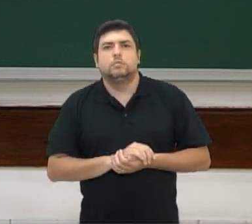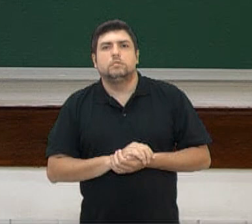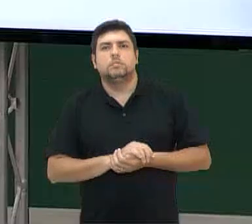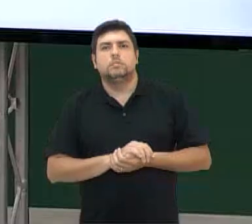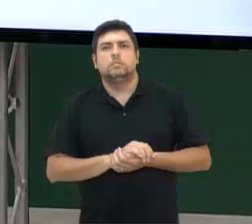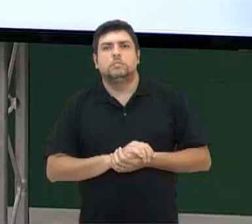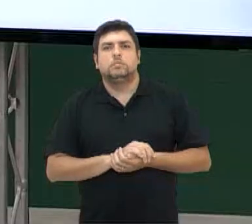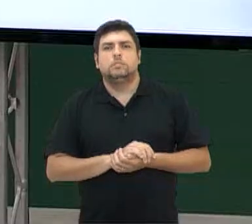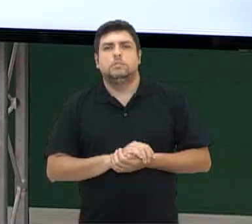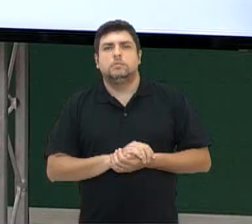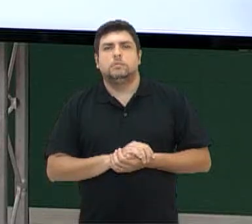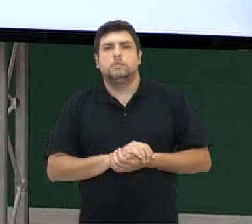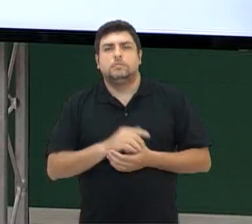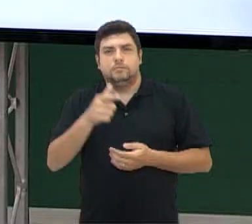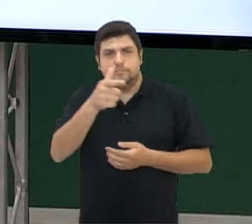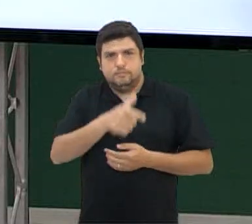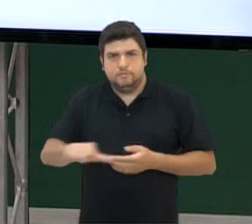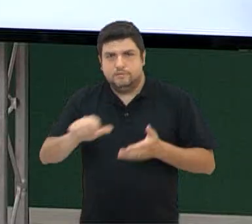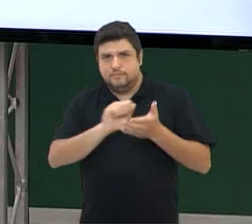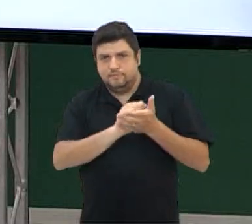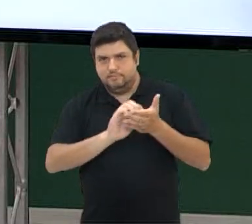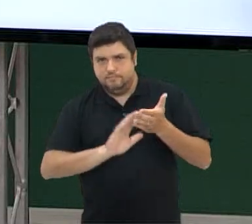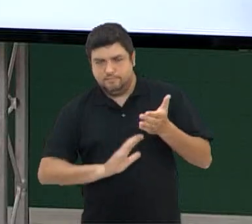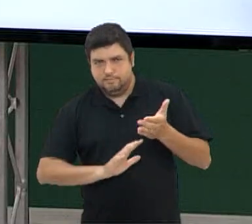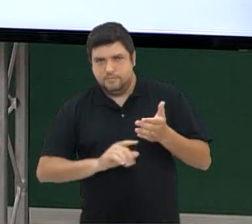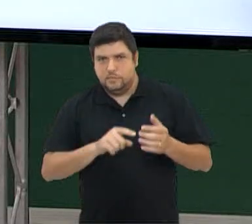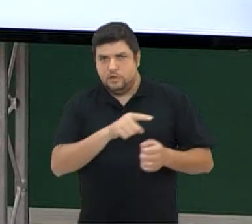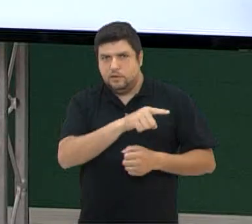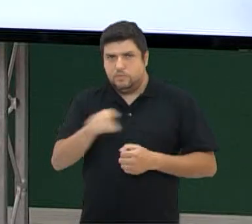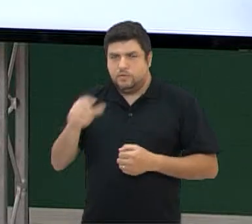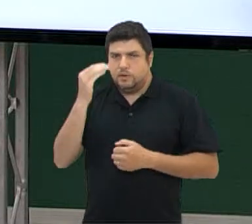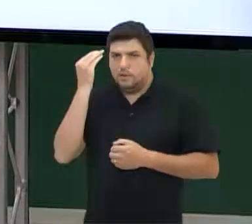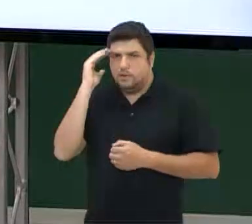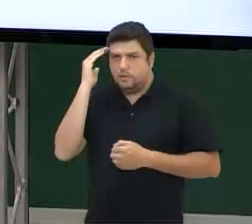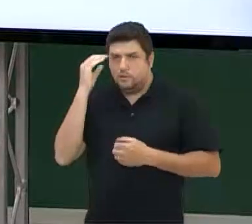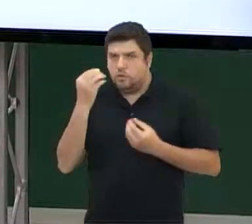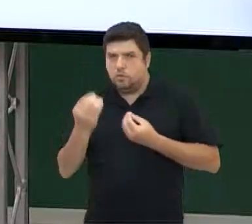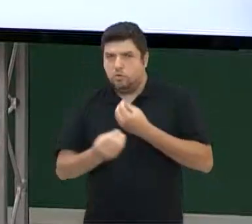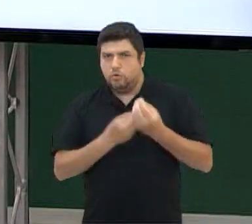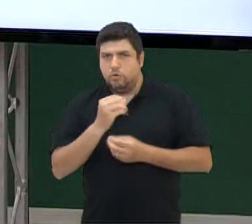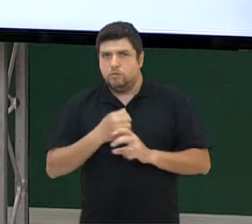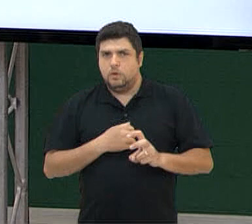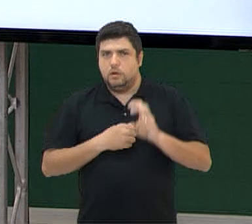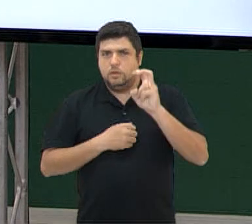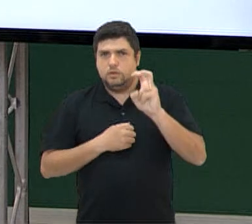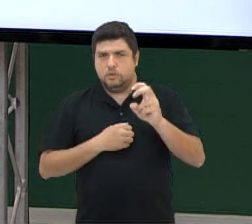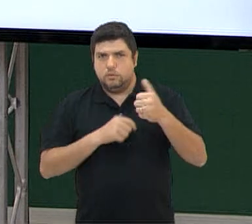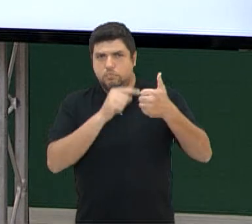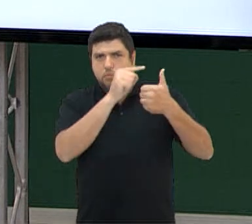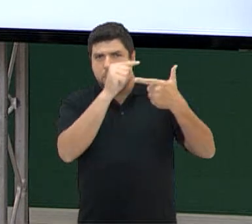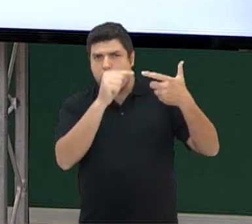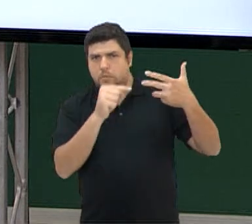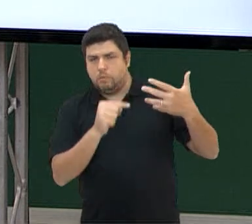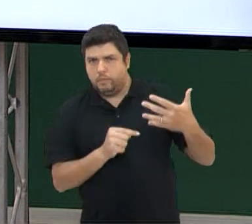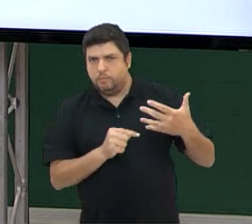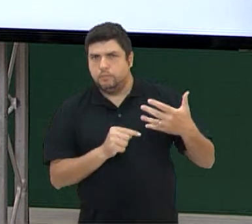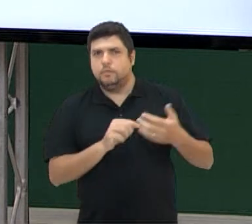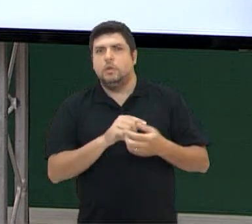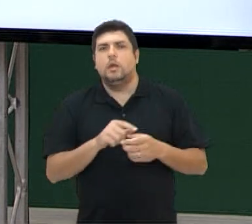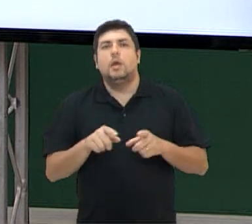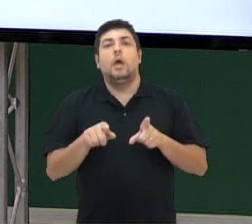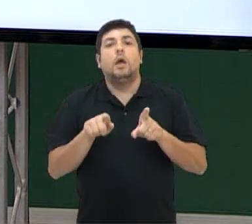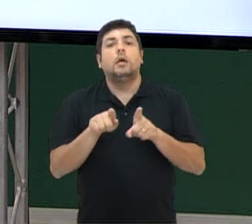para mais uma atividadezinha aí, para compreender essas 5 características, essas 5 possibilidades e para a gente